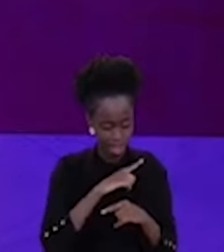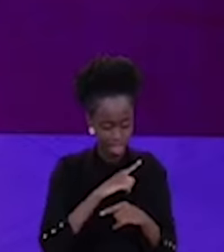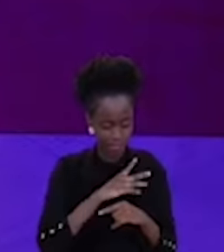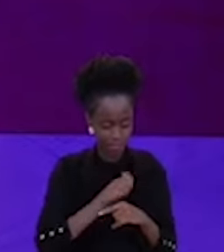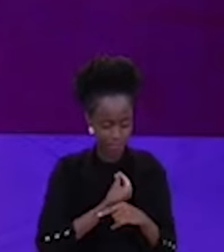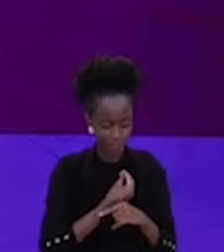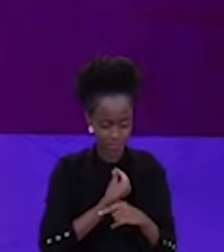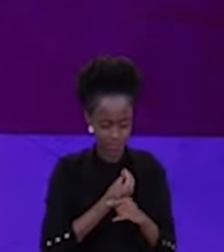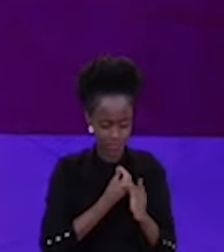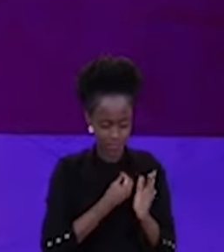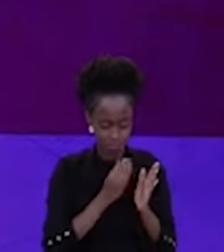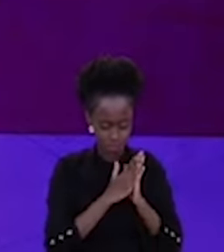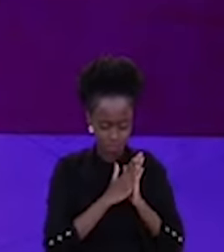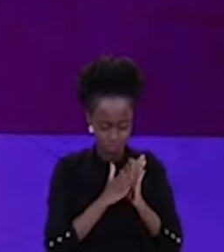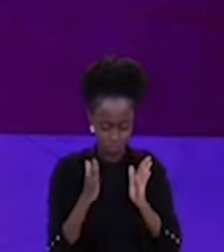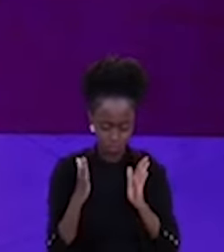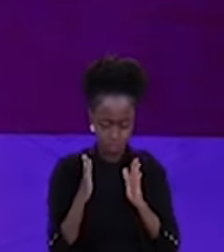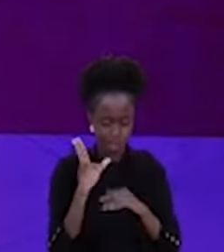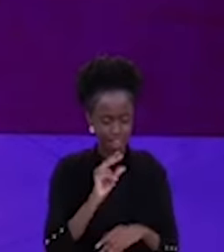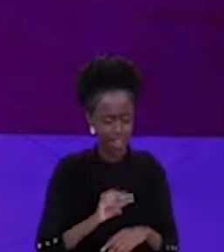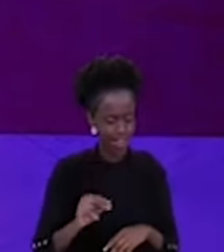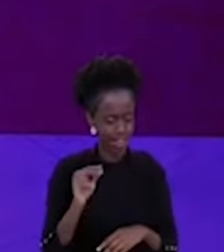uma vida de ilusão,